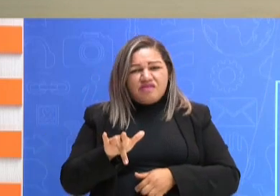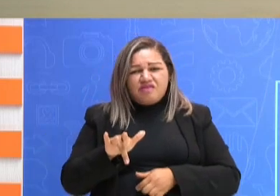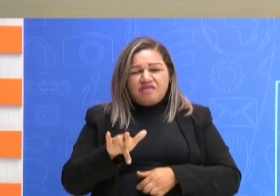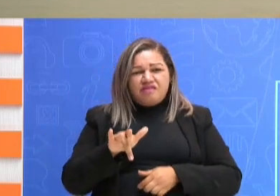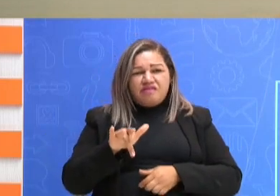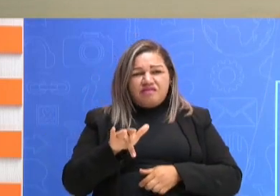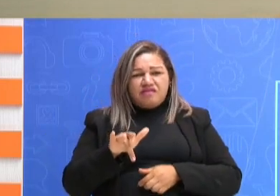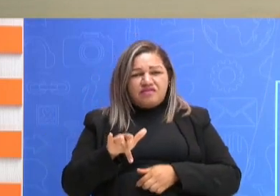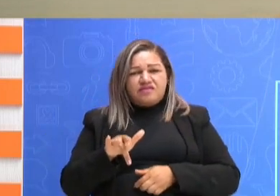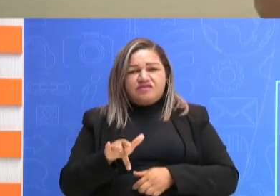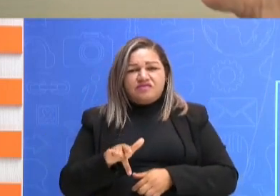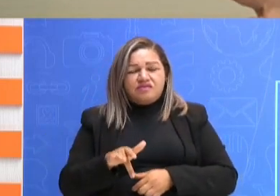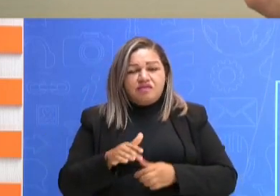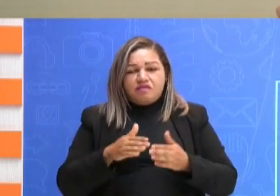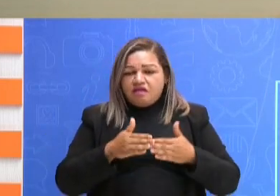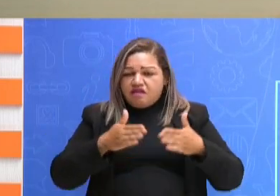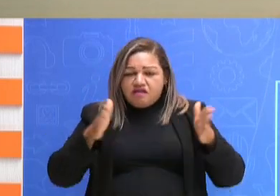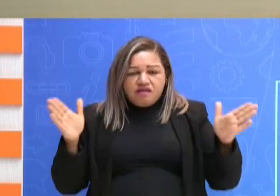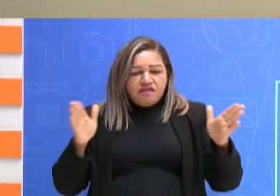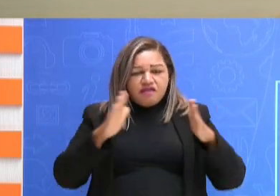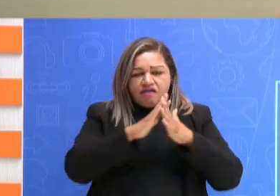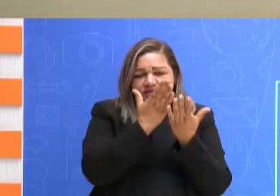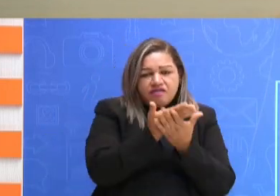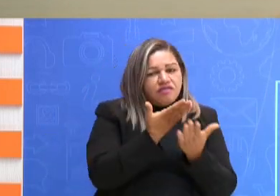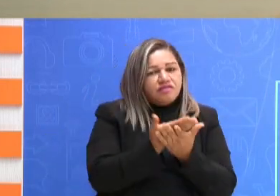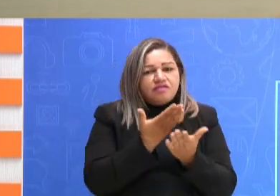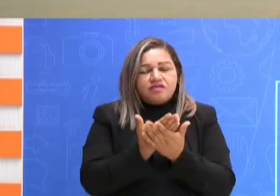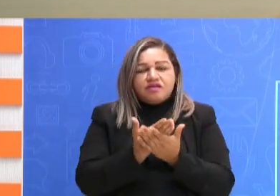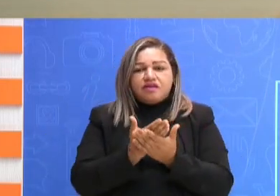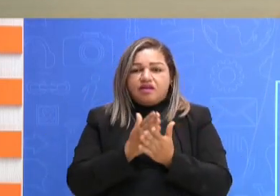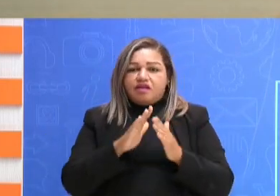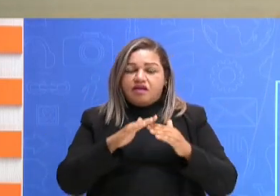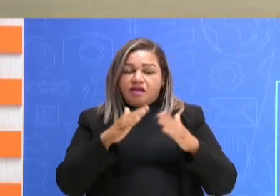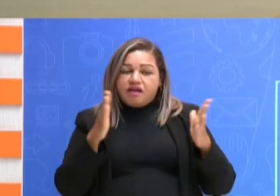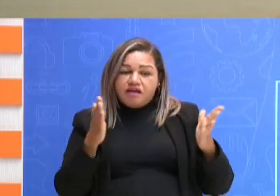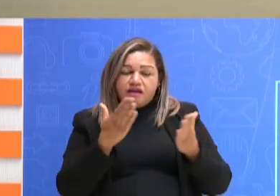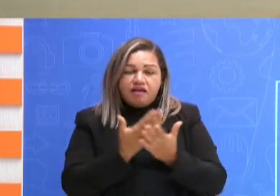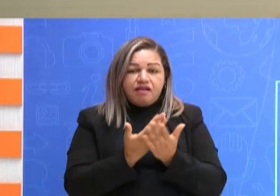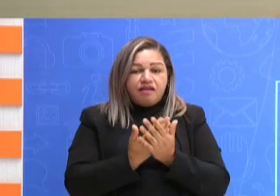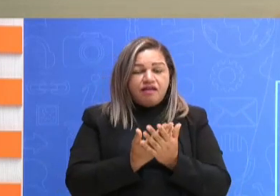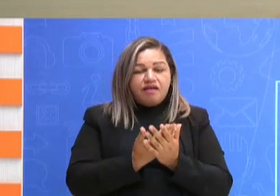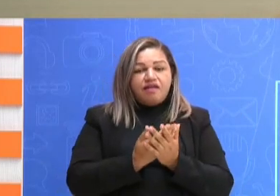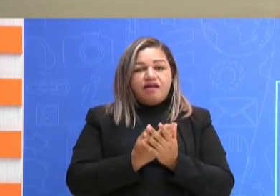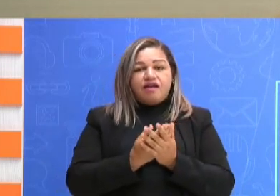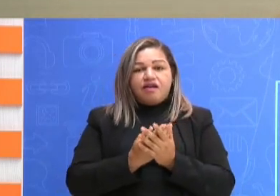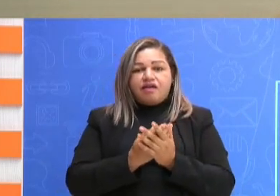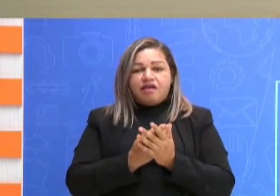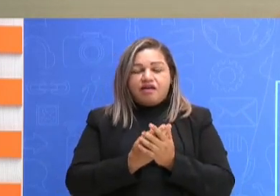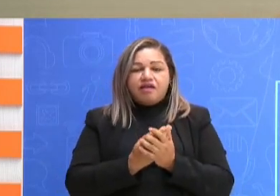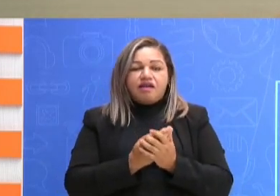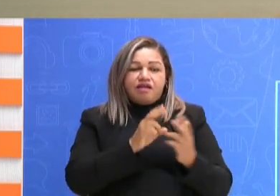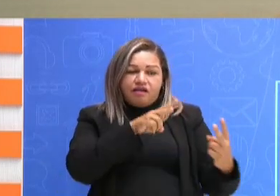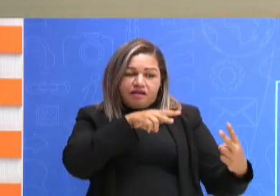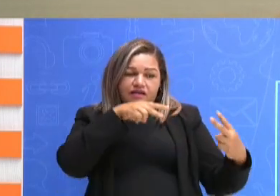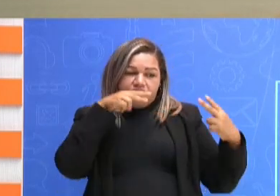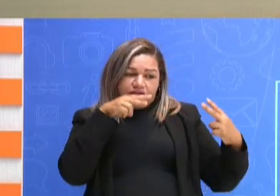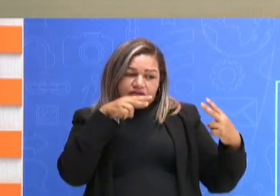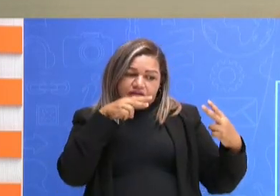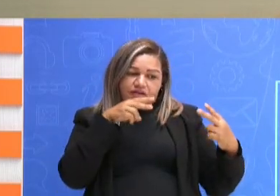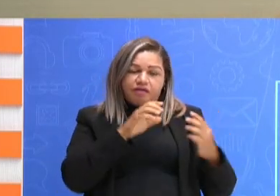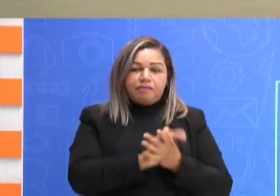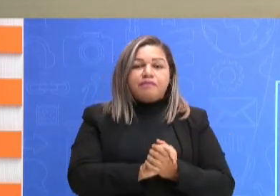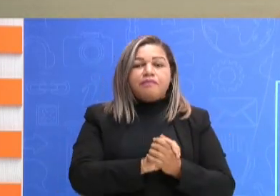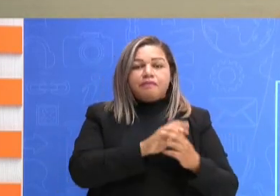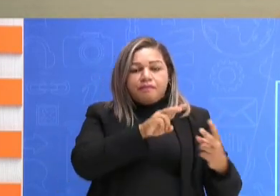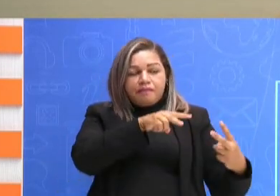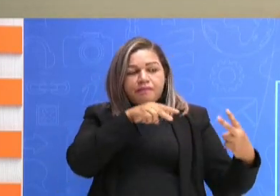ponto de abrir as aulas de forma generalizada. A gente abriu de forma gradativa, que é chamado híbrida. As aulas podem ter uma parte